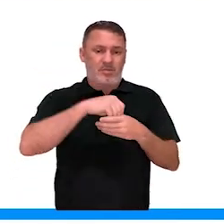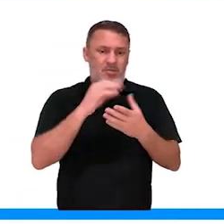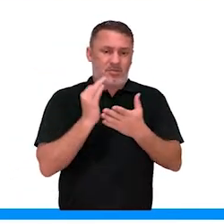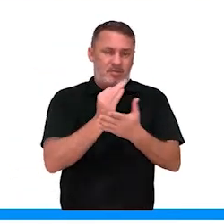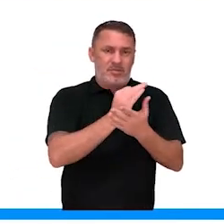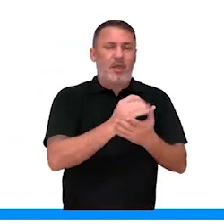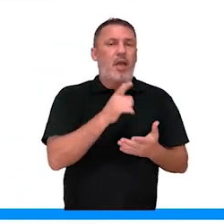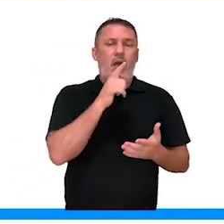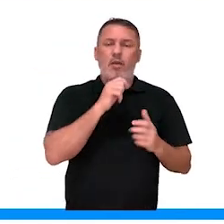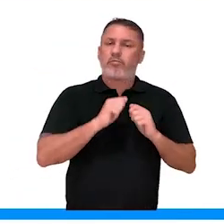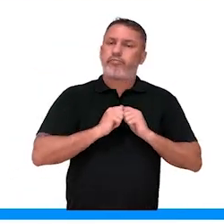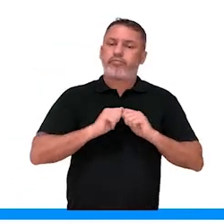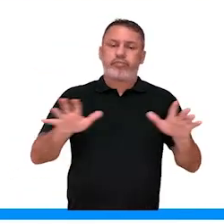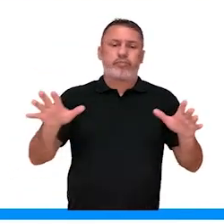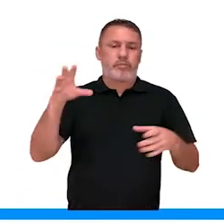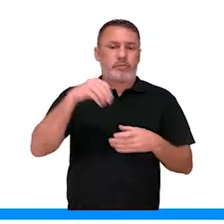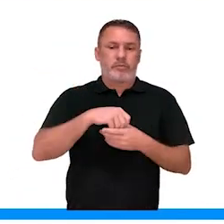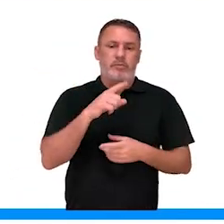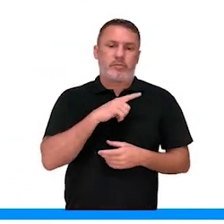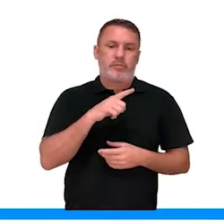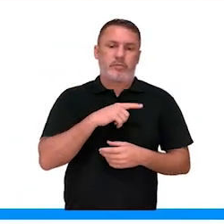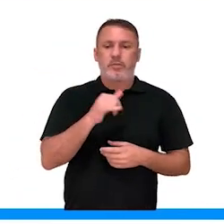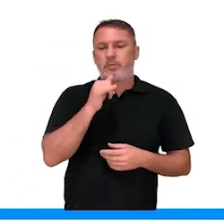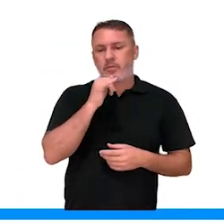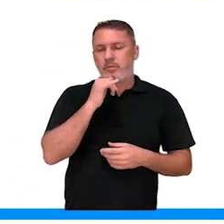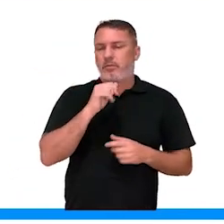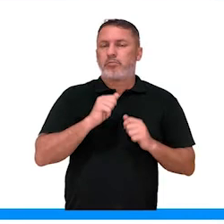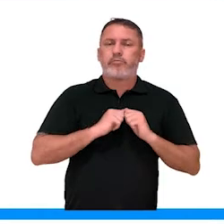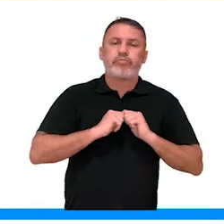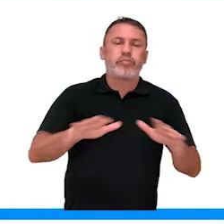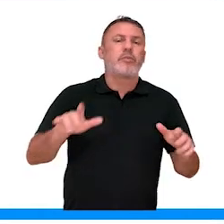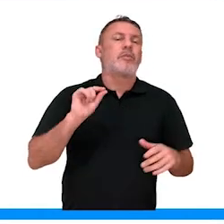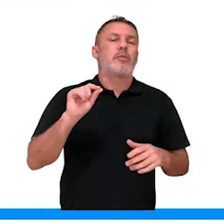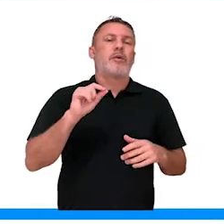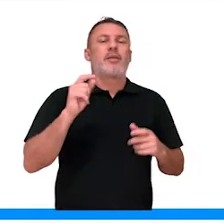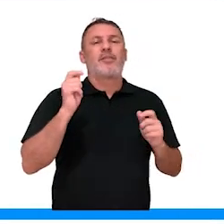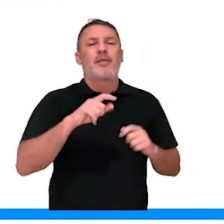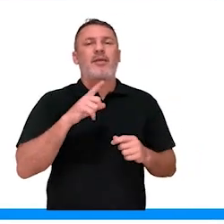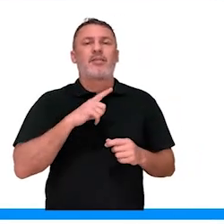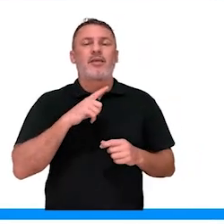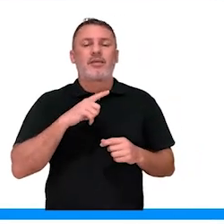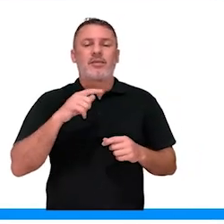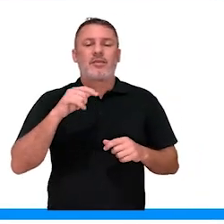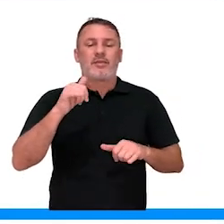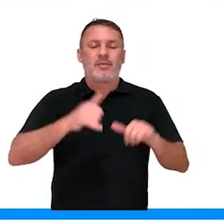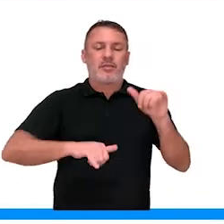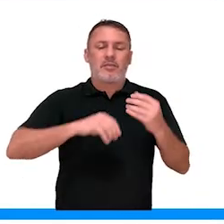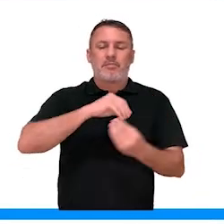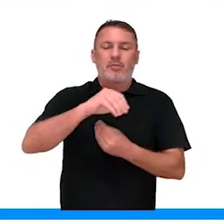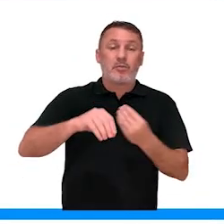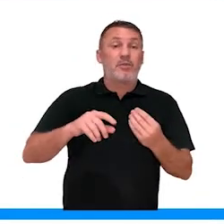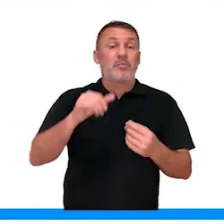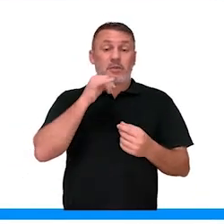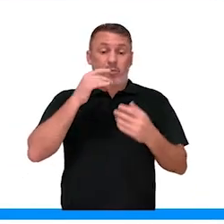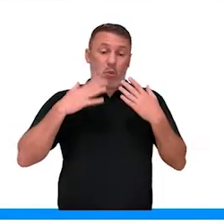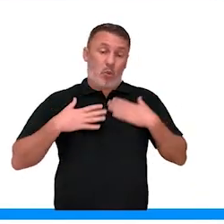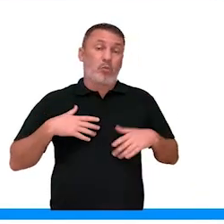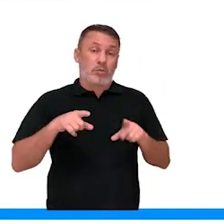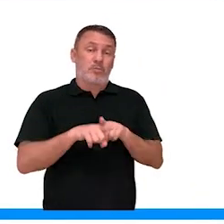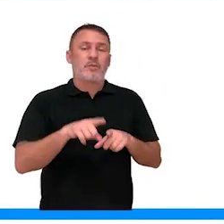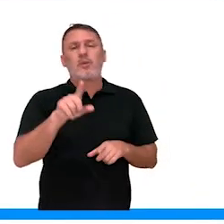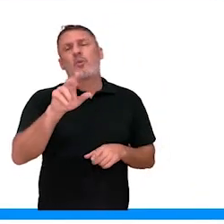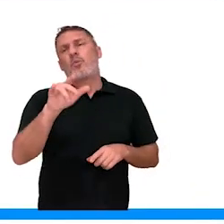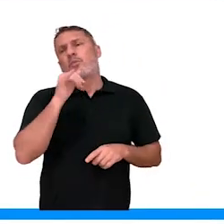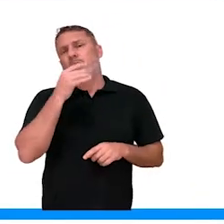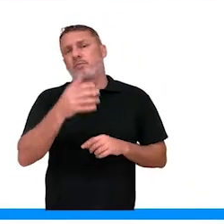que a gente tem, eles se dissolvem nela. E isso vai facilitar o transporte dessas substâncias pelo nosso corpo.